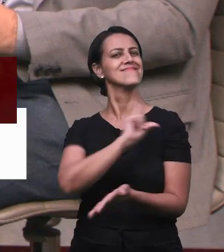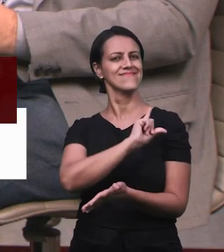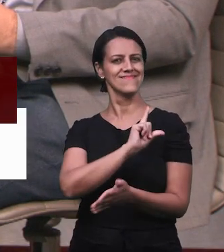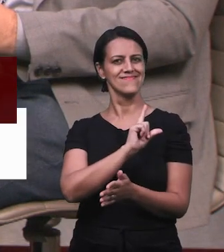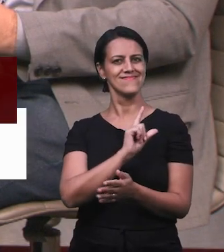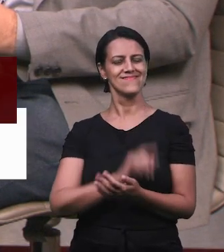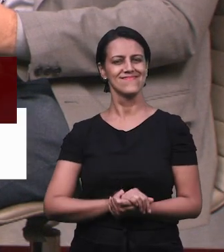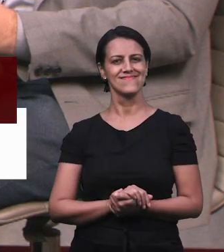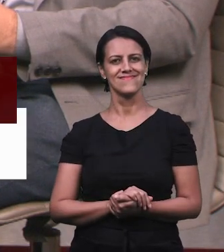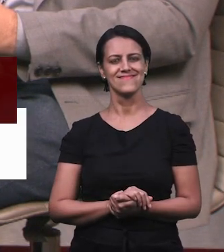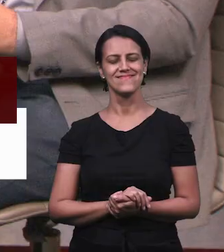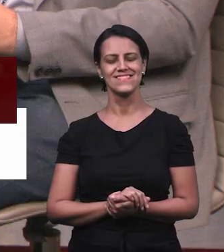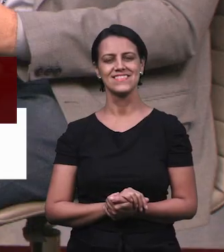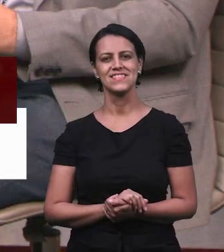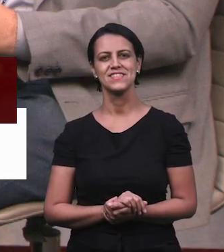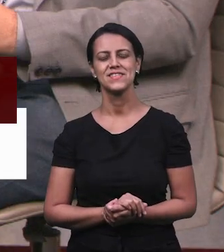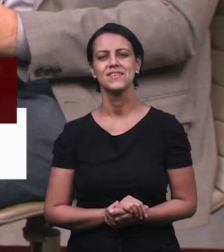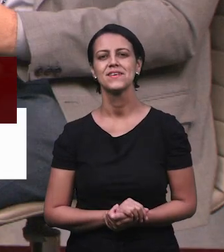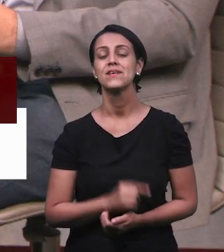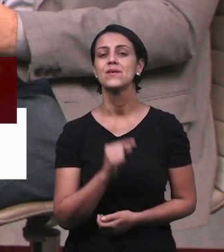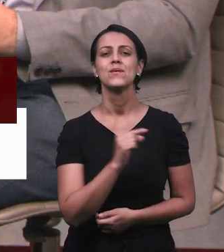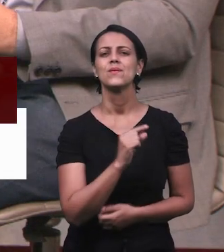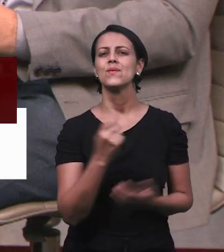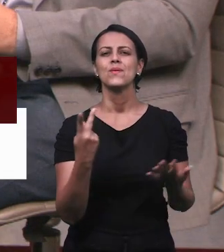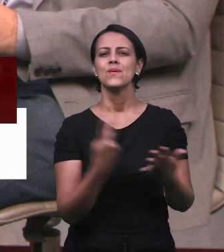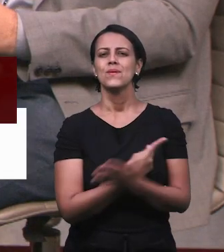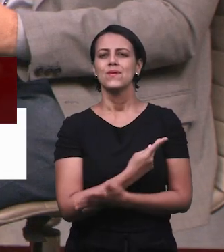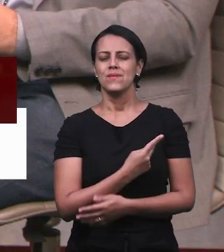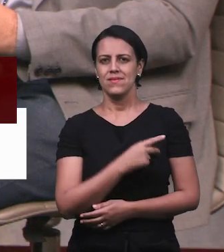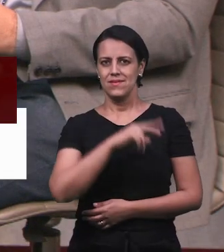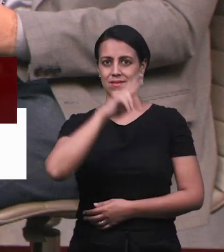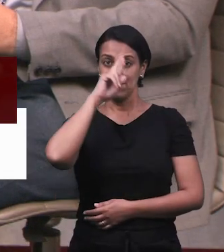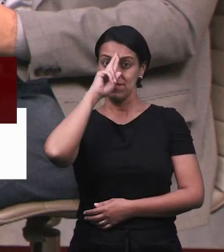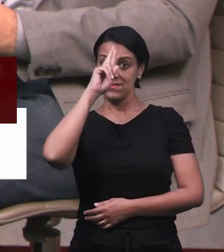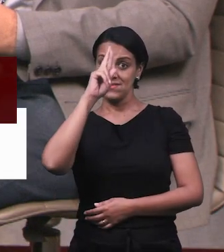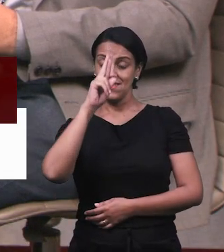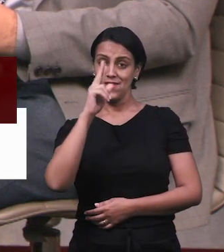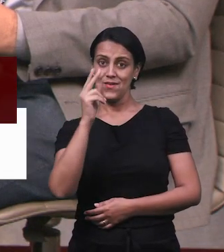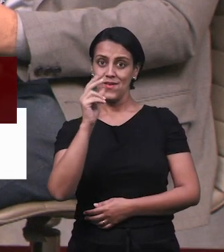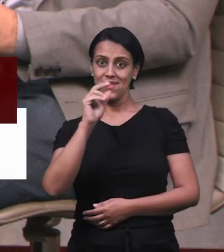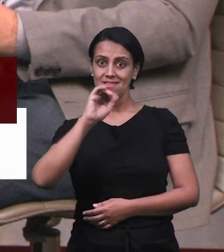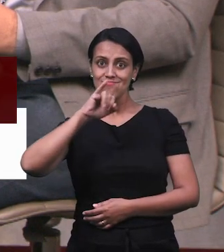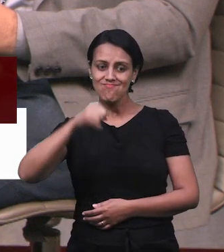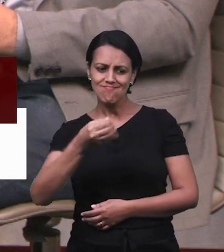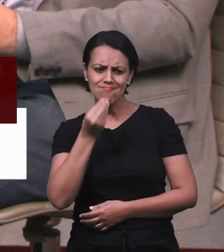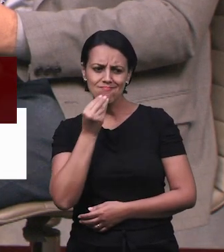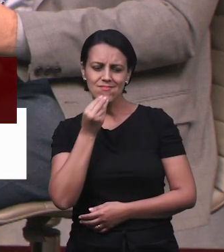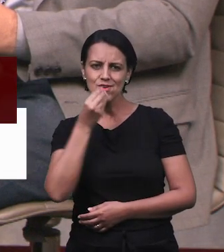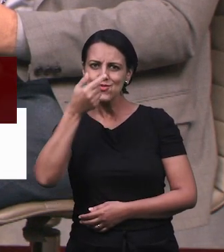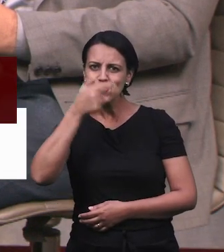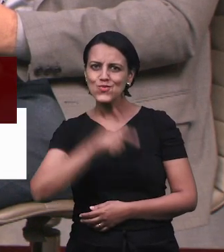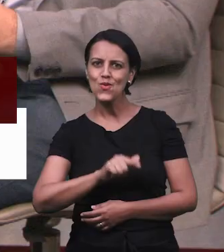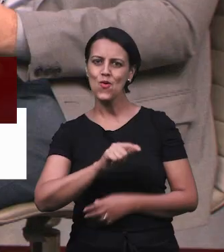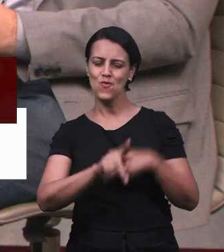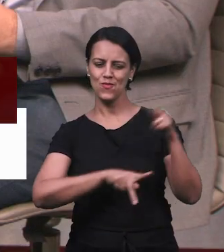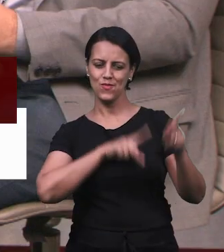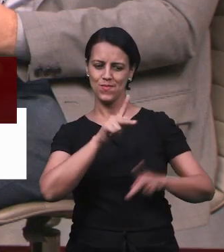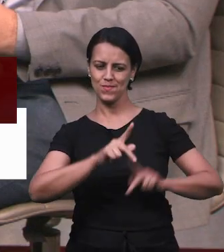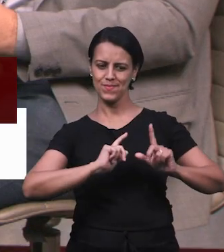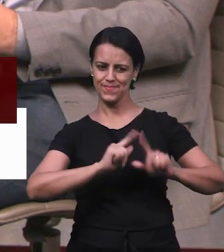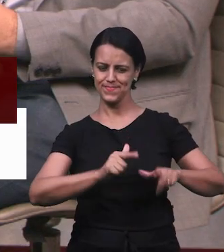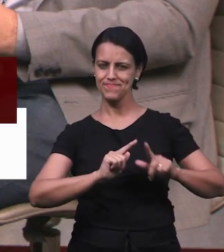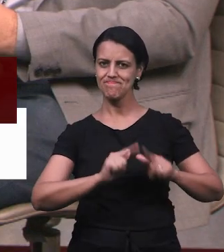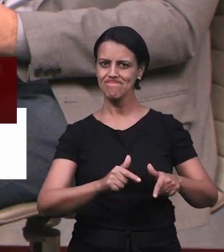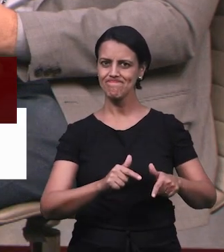episódio anterior nós vimos que o Senhor deu uma nova oportunidade para o povo de Israel, depois